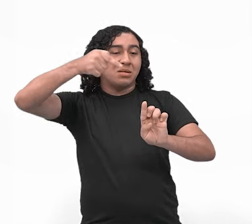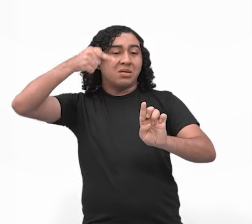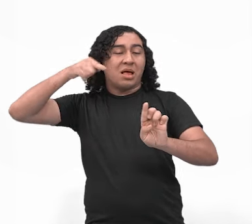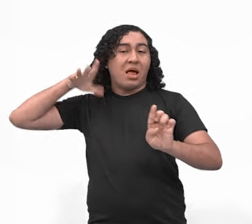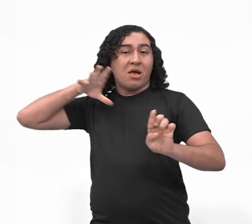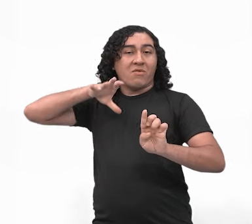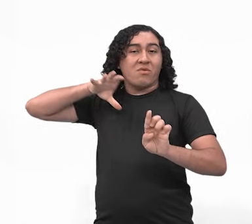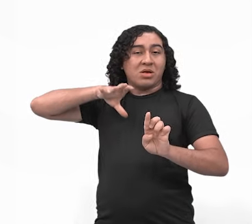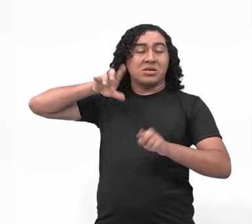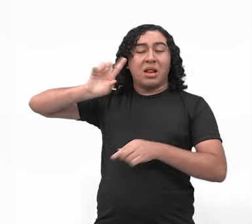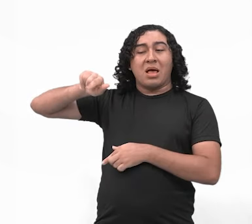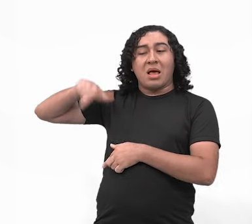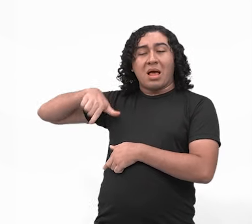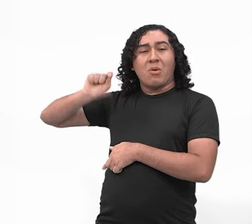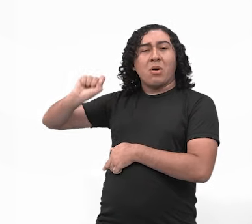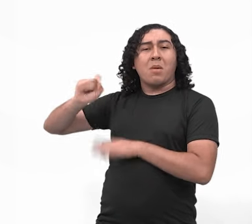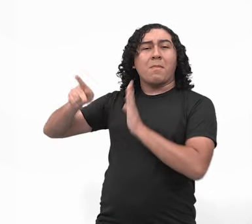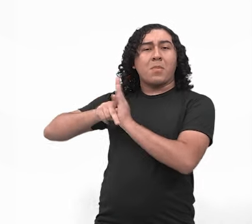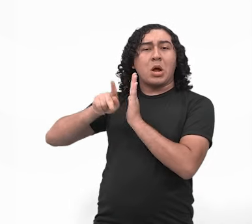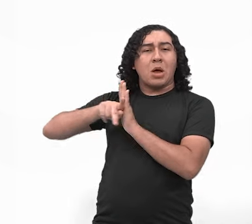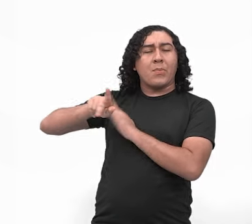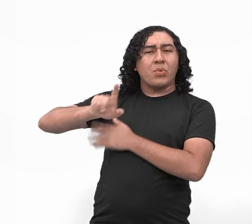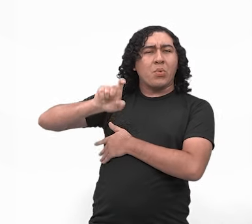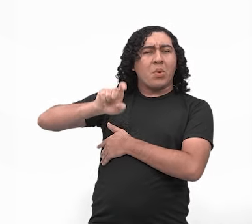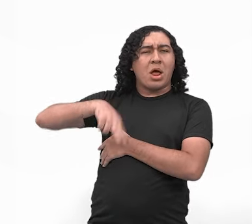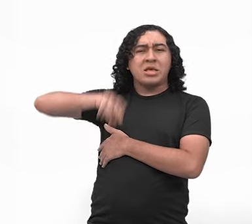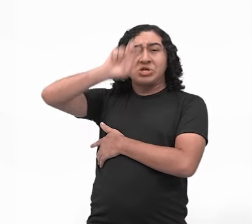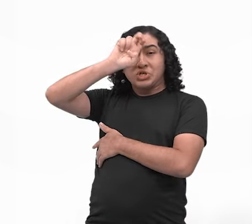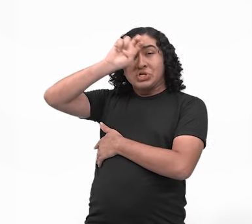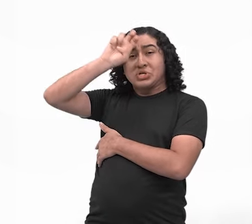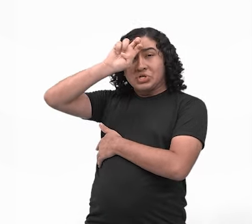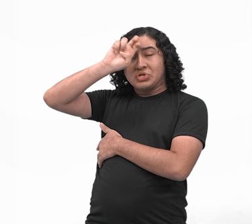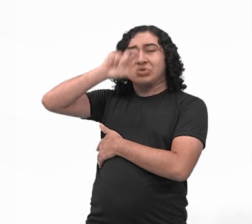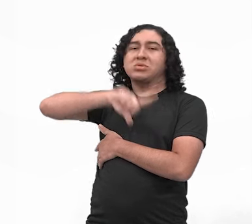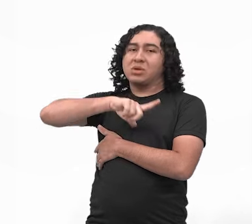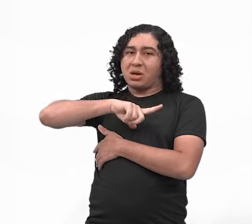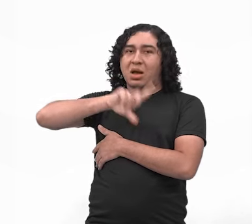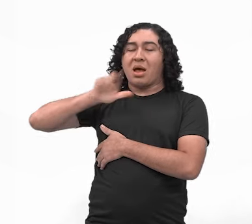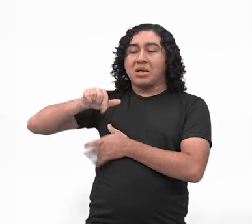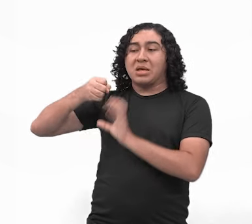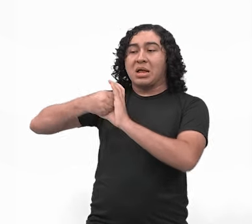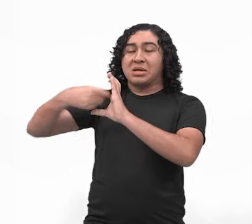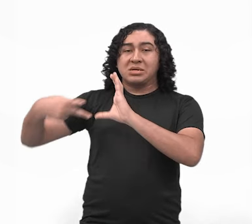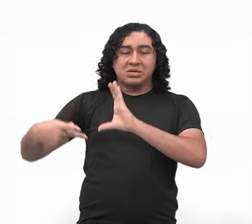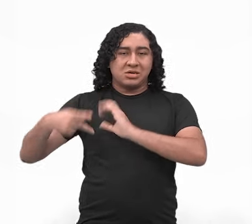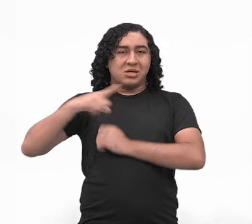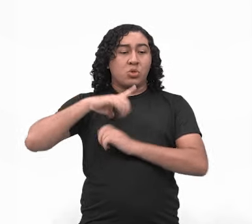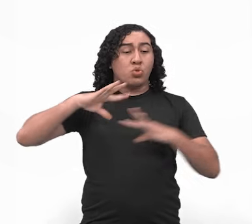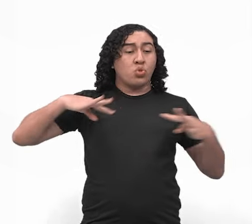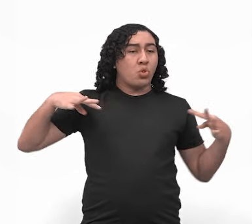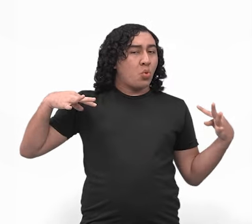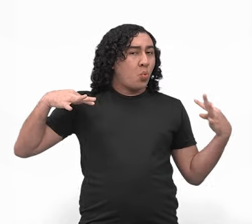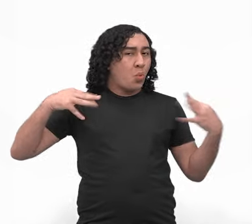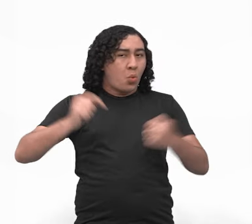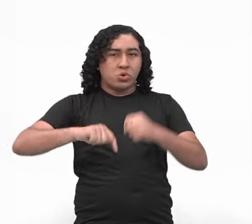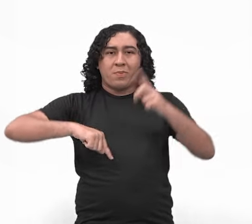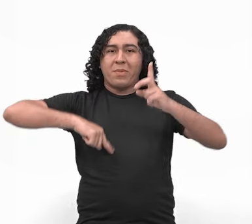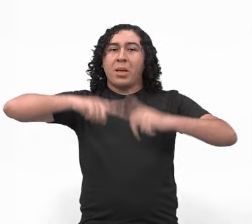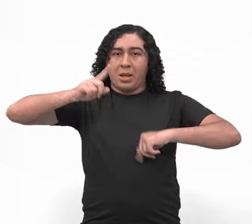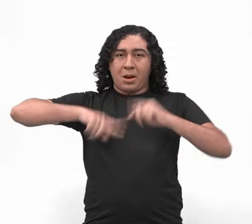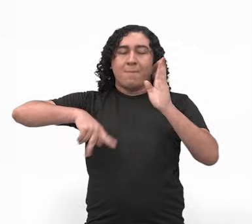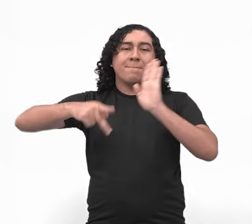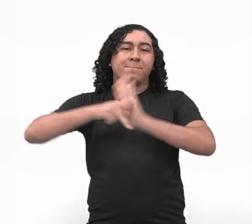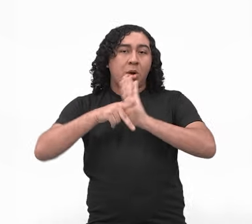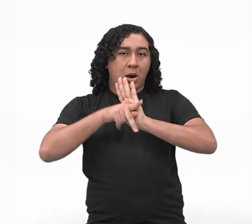mastabas lá do Egito, tá? Então, ela foi inspirada, ela traz todo um material, né,